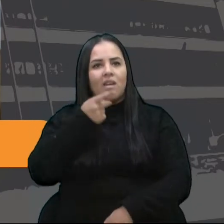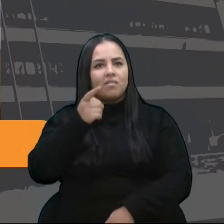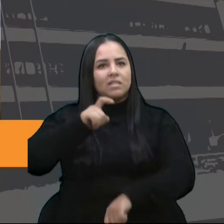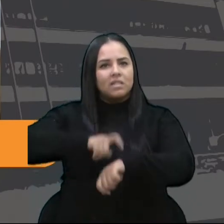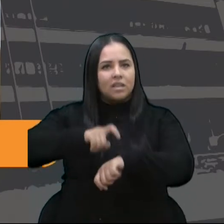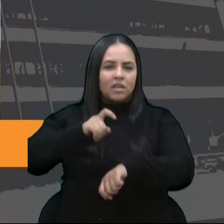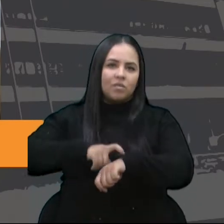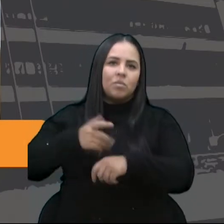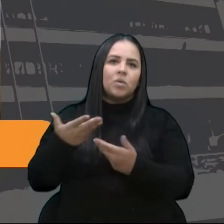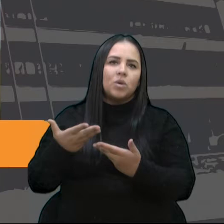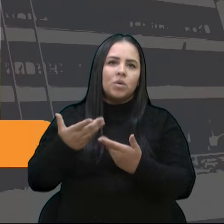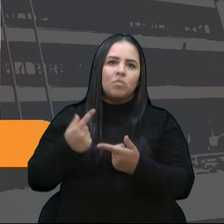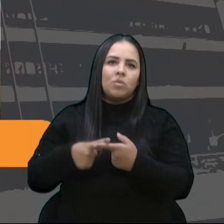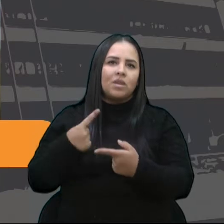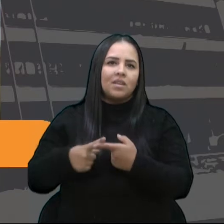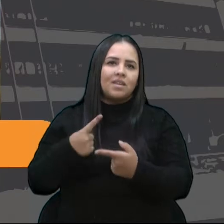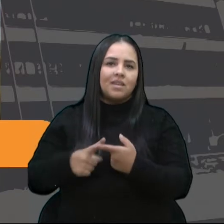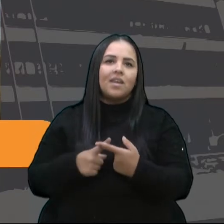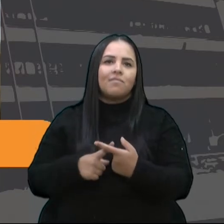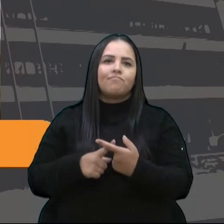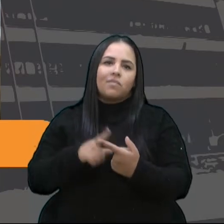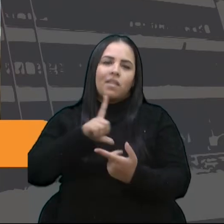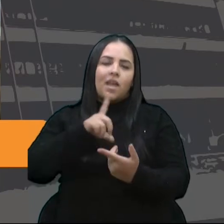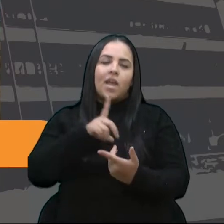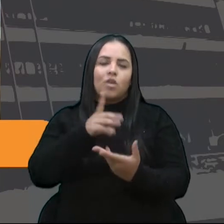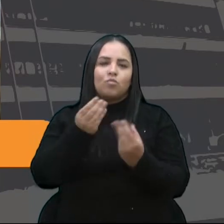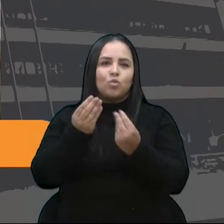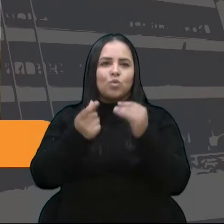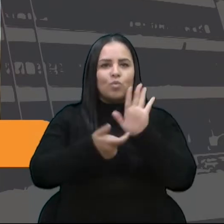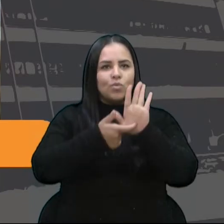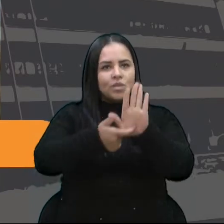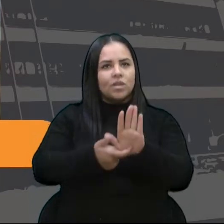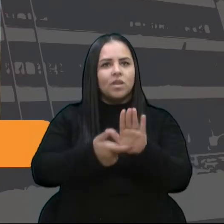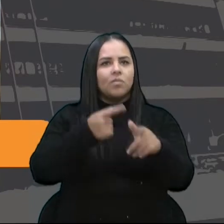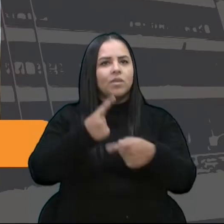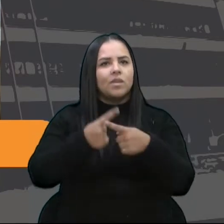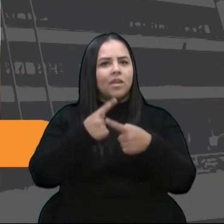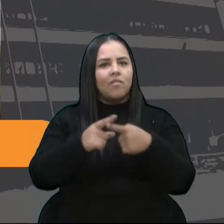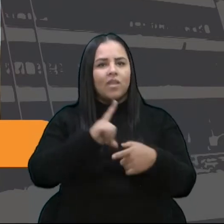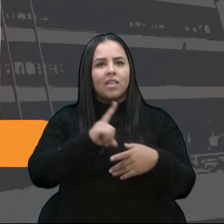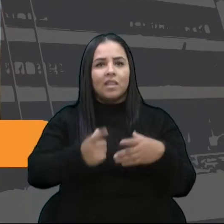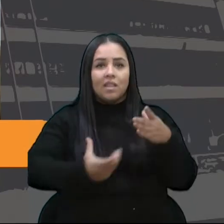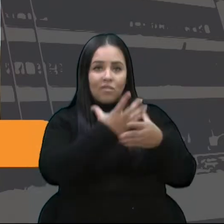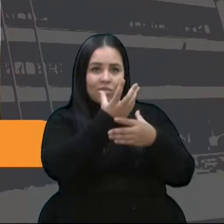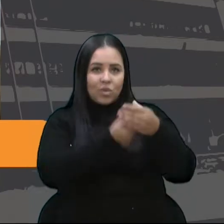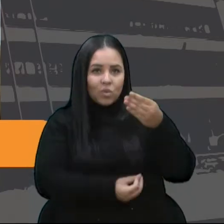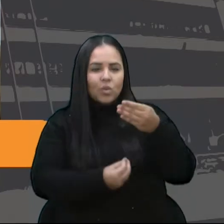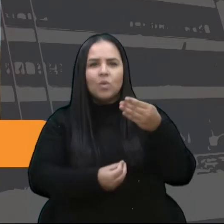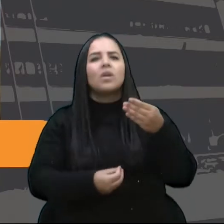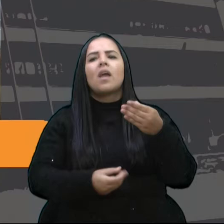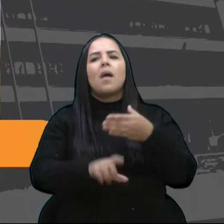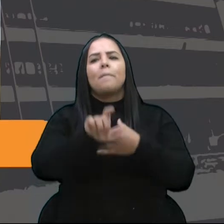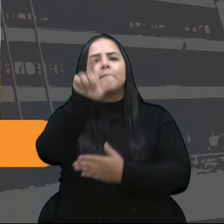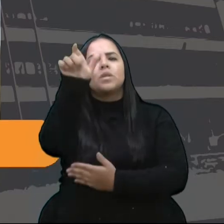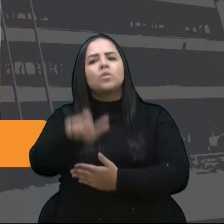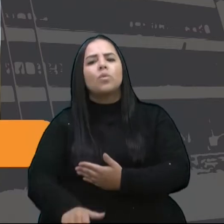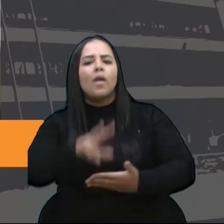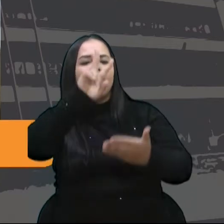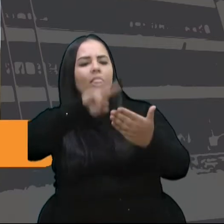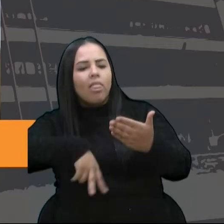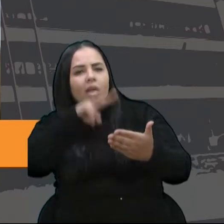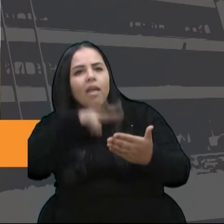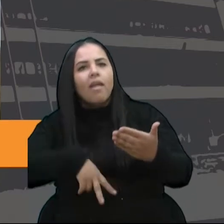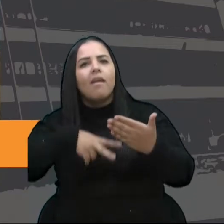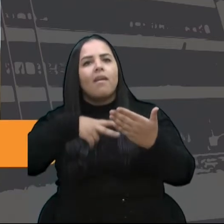termo ficou em evidência, né? Vai valer esse filtro que o leitor ou que o consumidor da